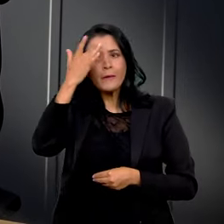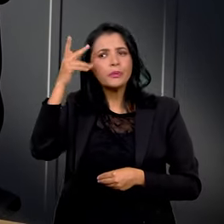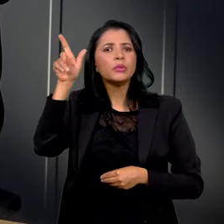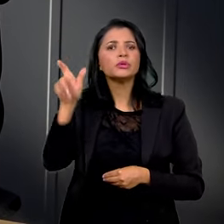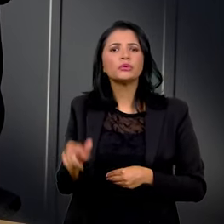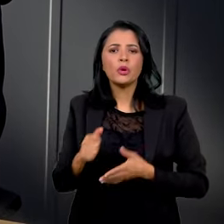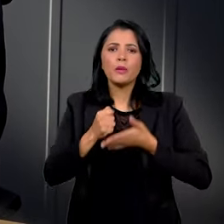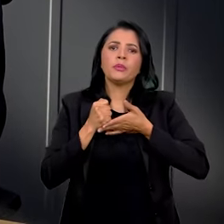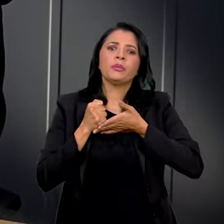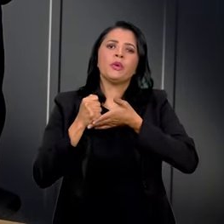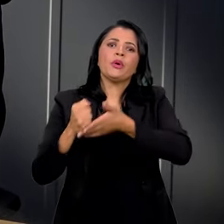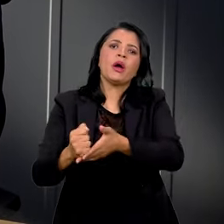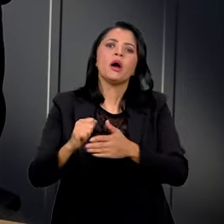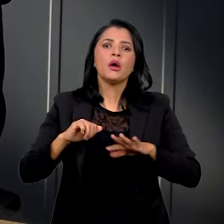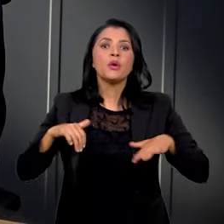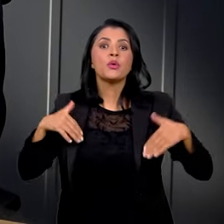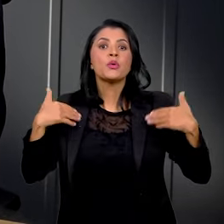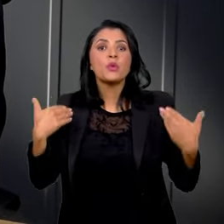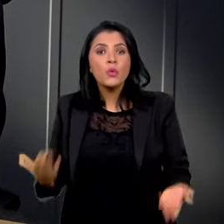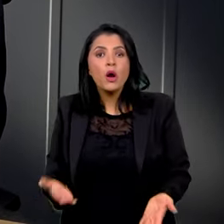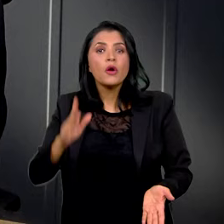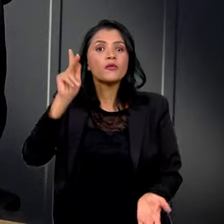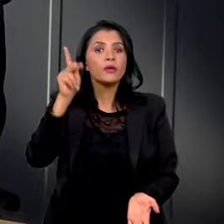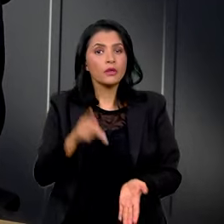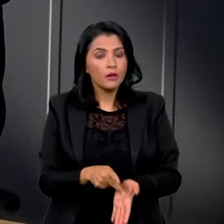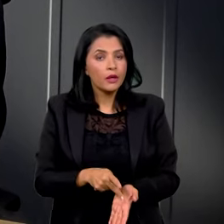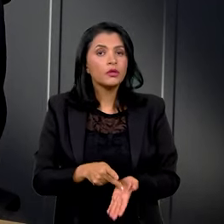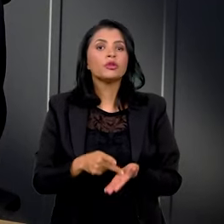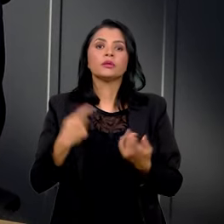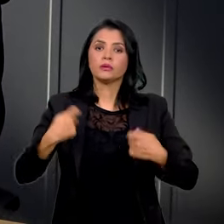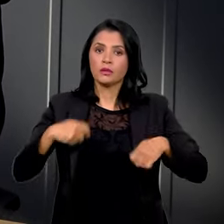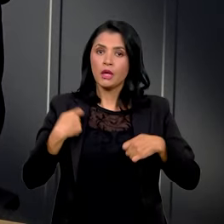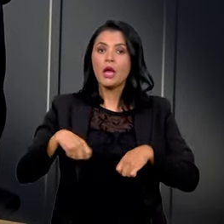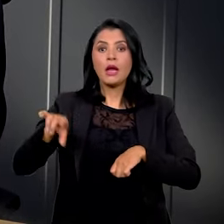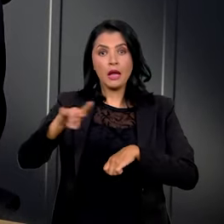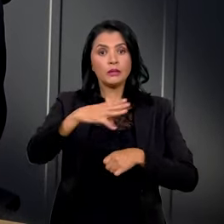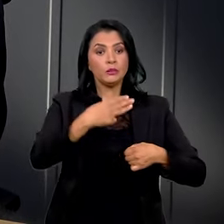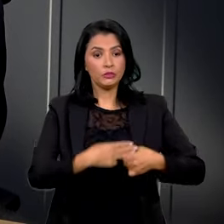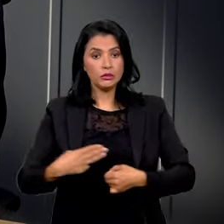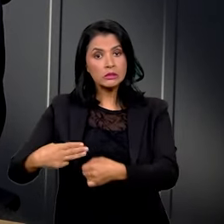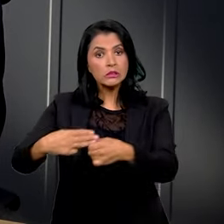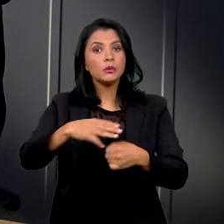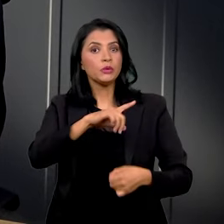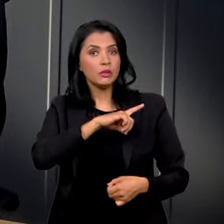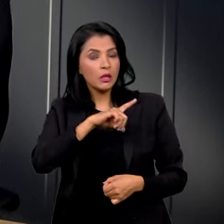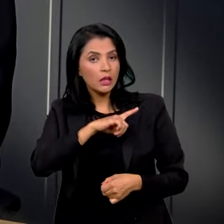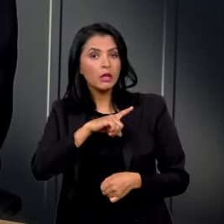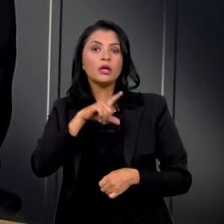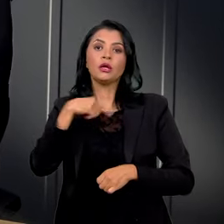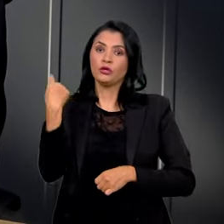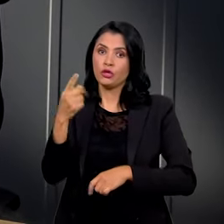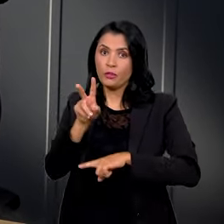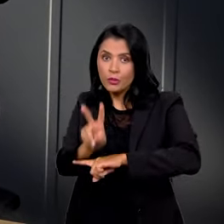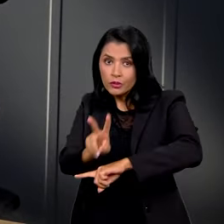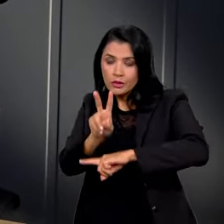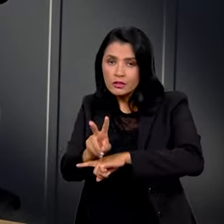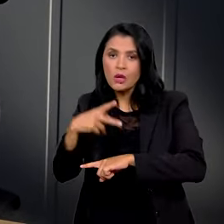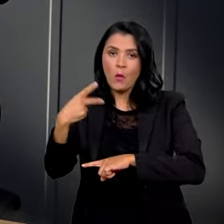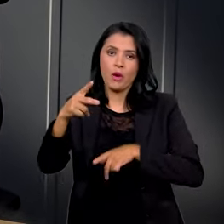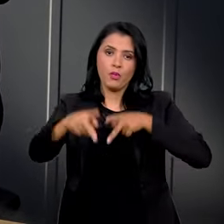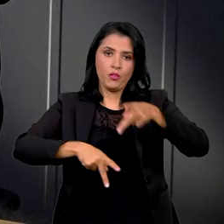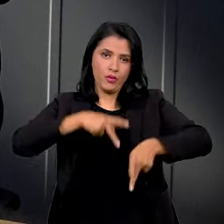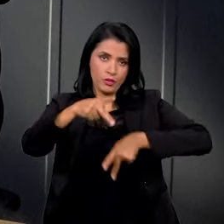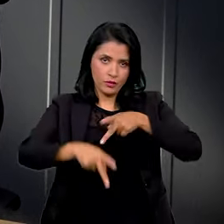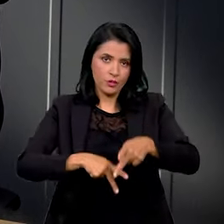pessoas podem apoiar e quais são de fato assim a necessidade que cada município tem né de prover mais proteção para sua